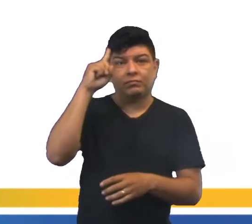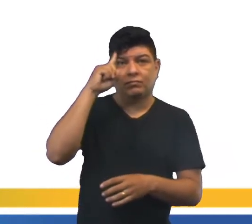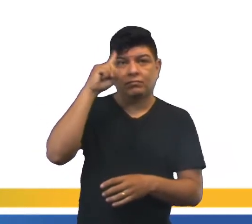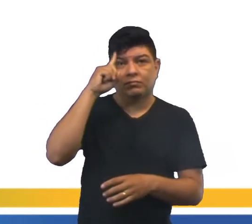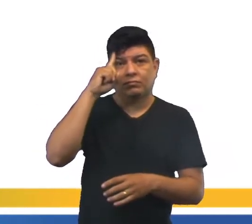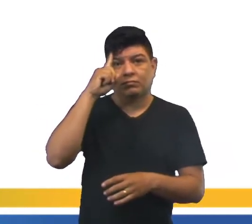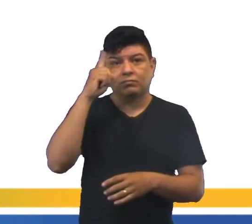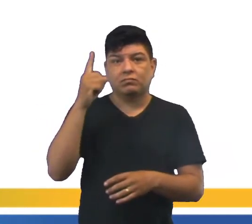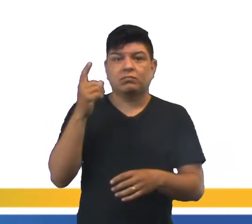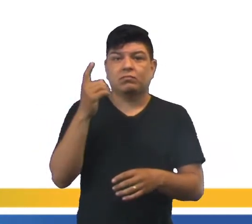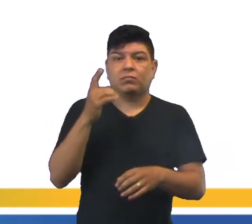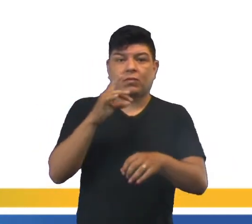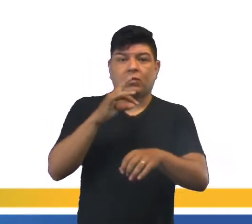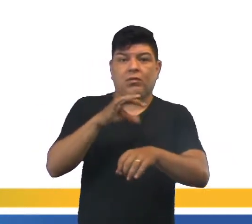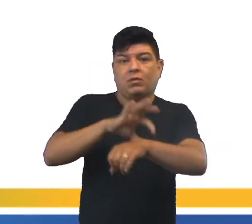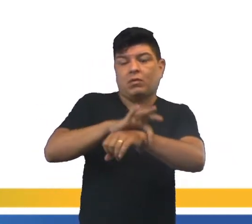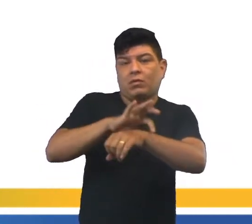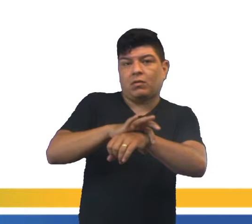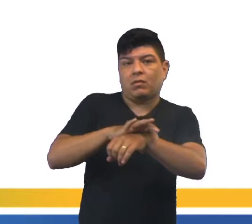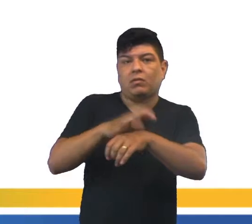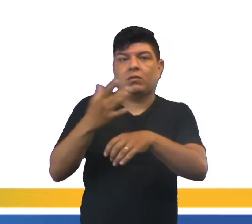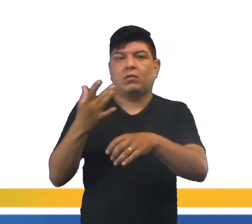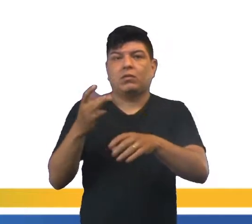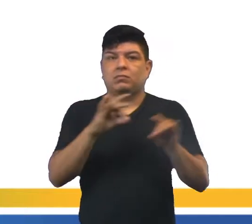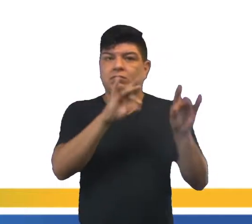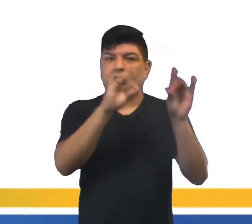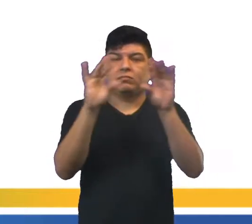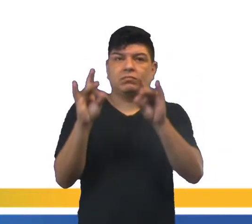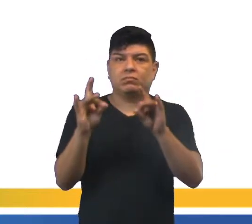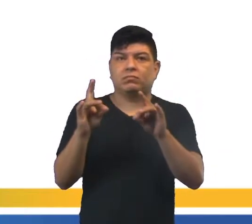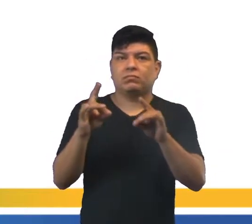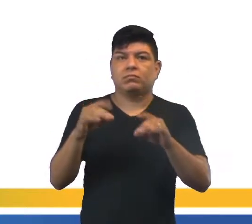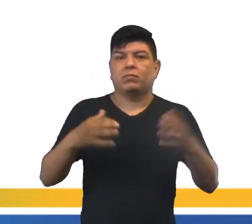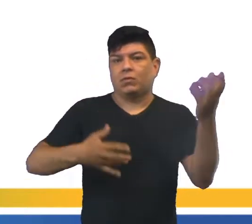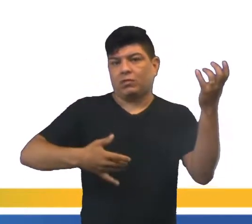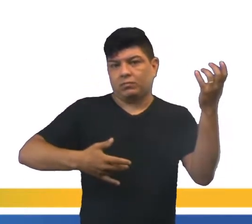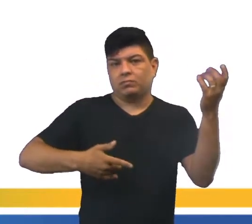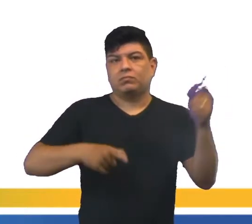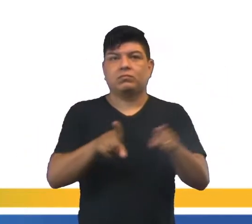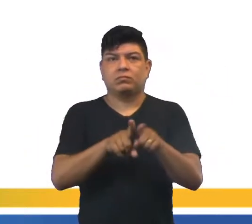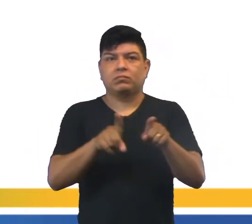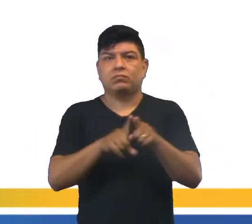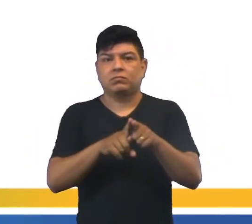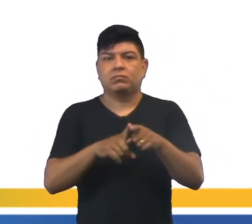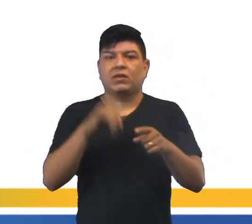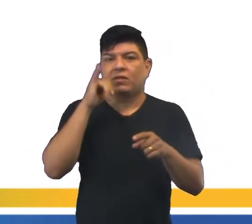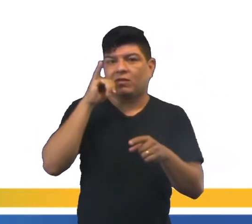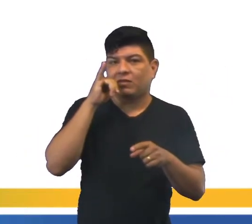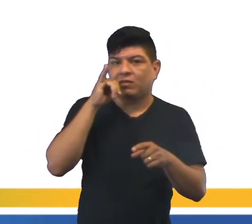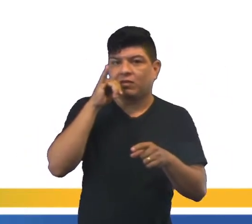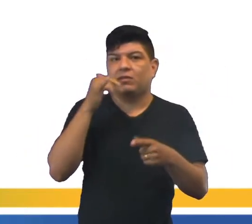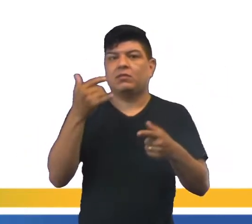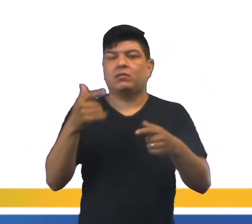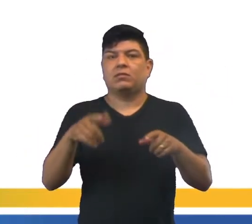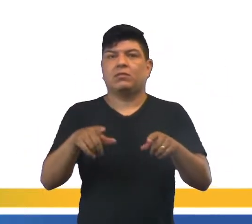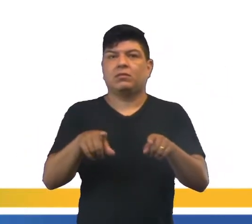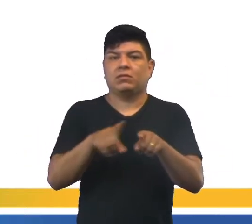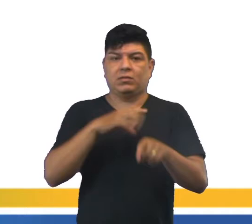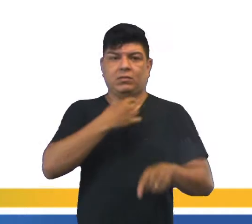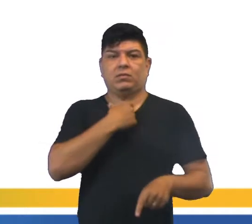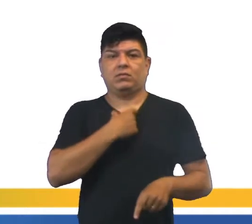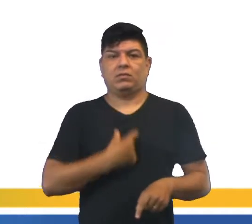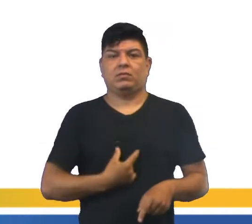desde joias, instrumentos musicais, até a parte da odontologia, né, as